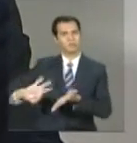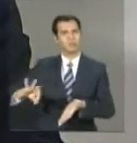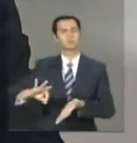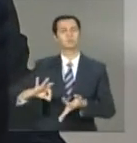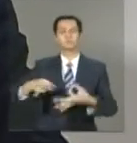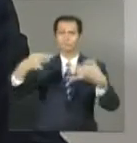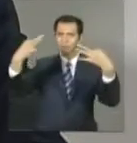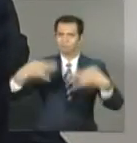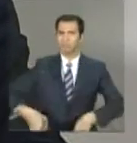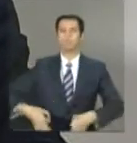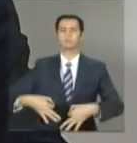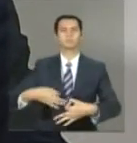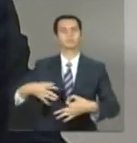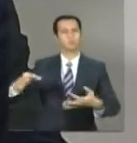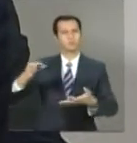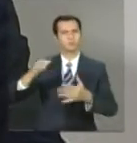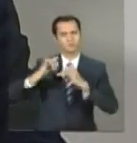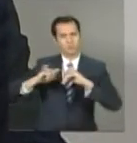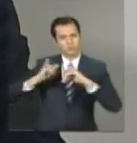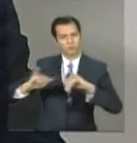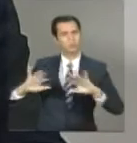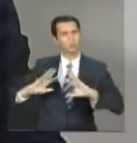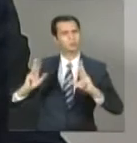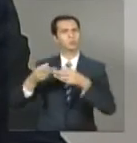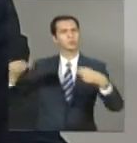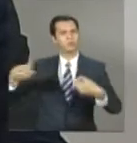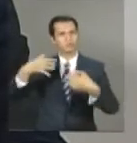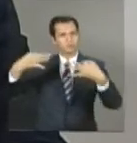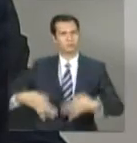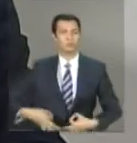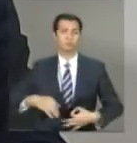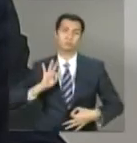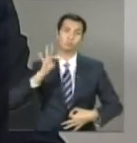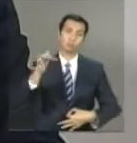elas sejam ingressas no programa assim que possível.